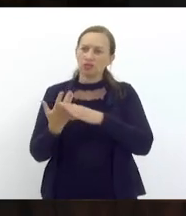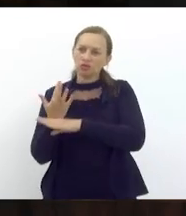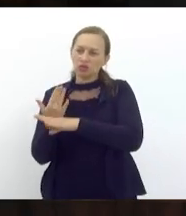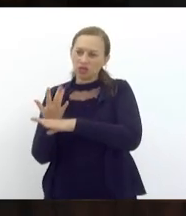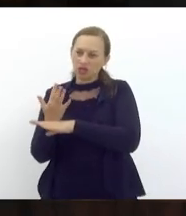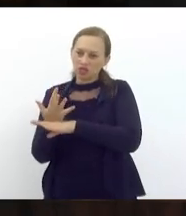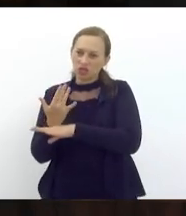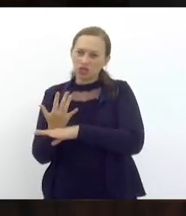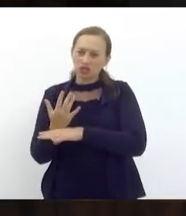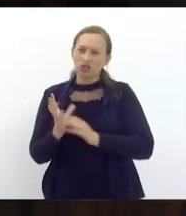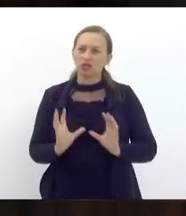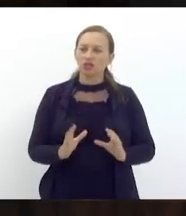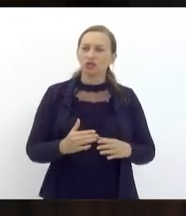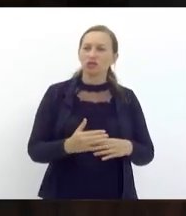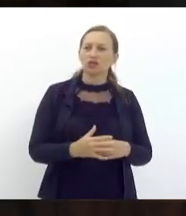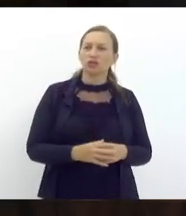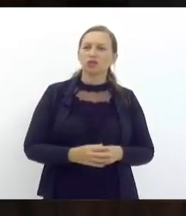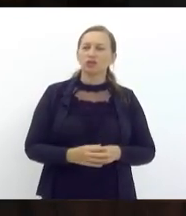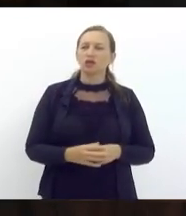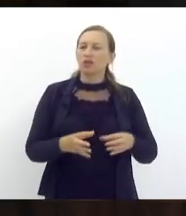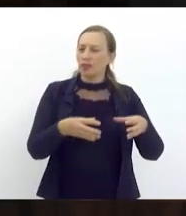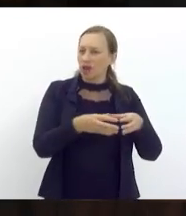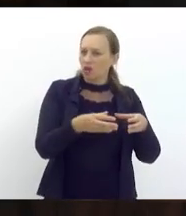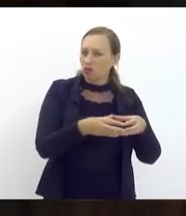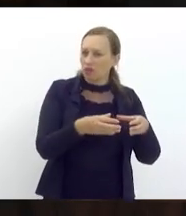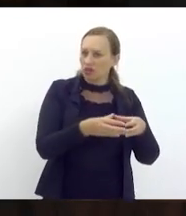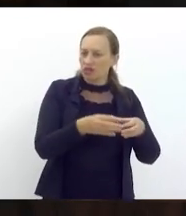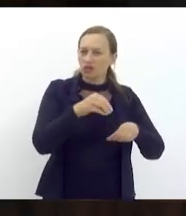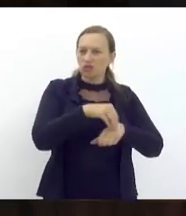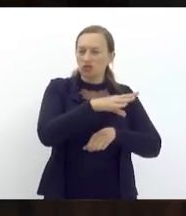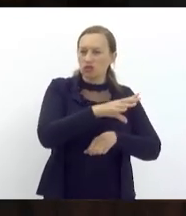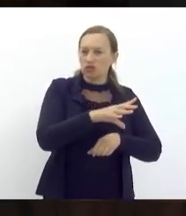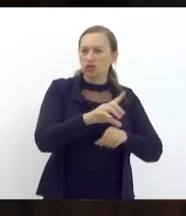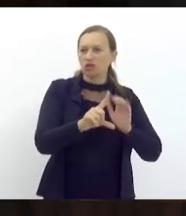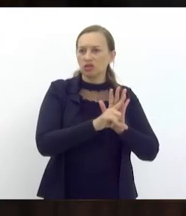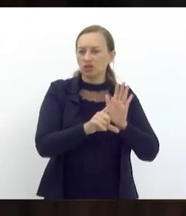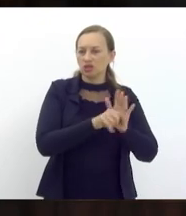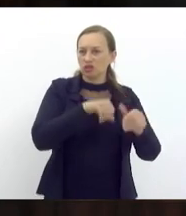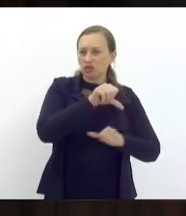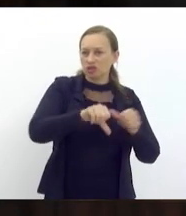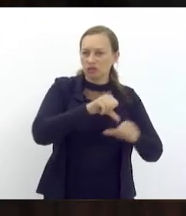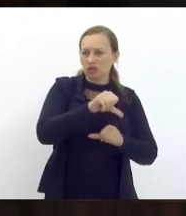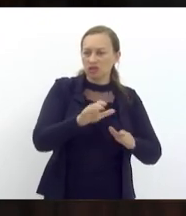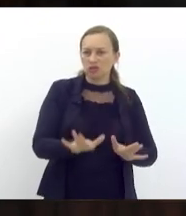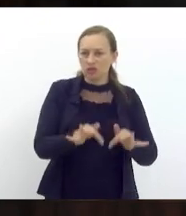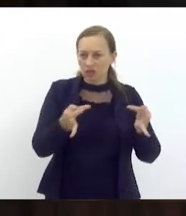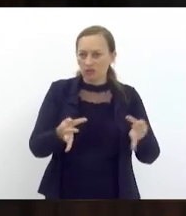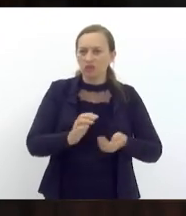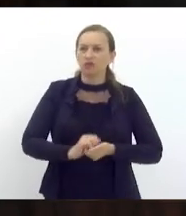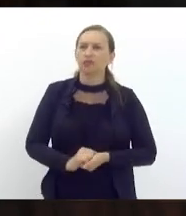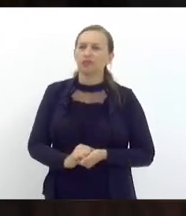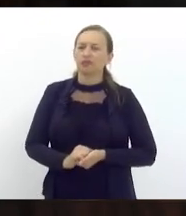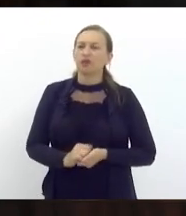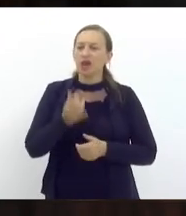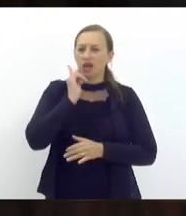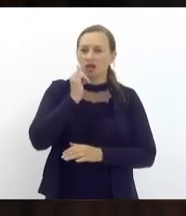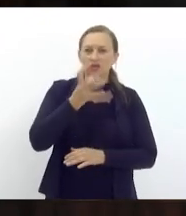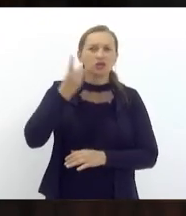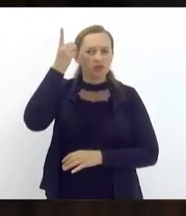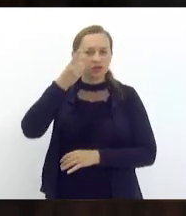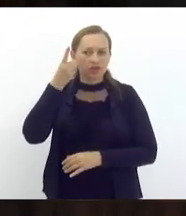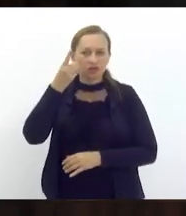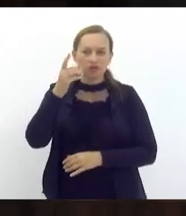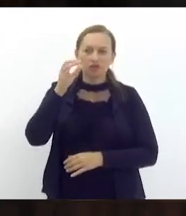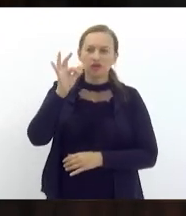das comissões da comissão de indicação Legislativa pela transformação indicação simples ela todo Deputado